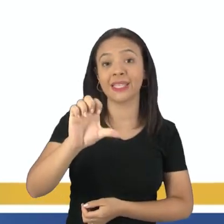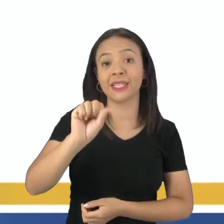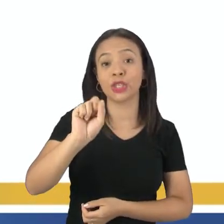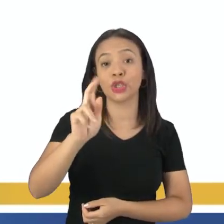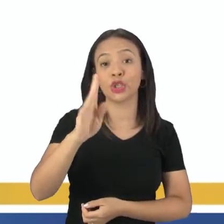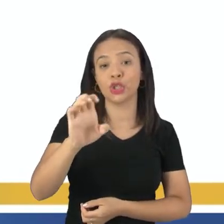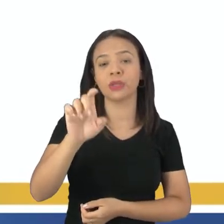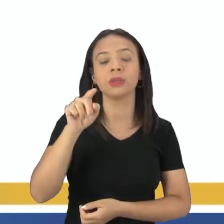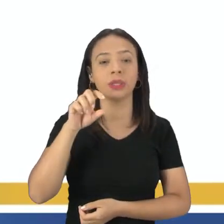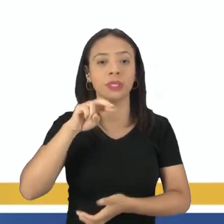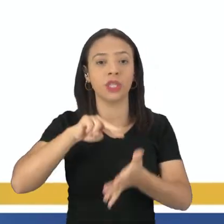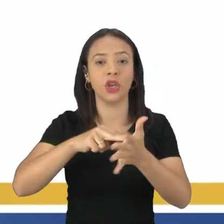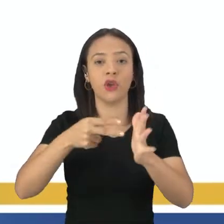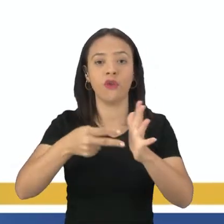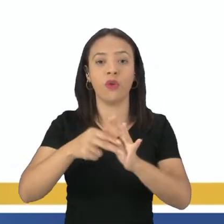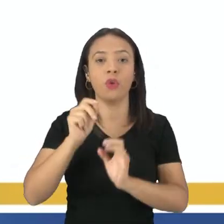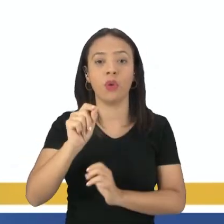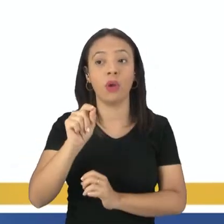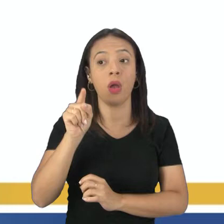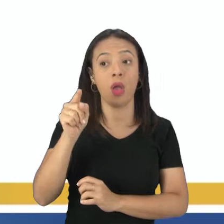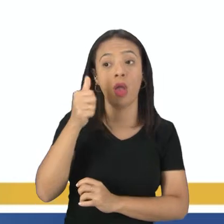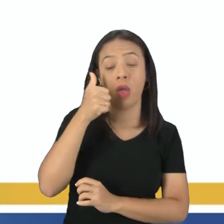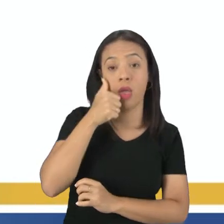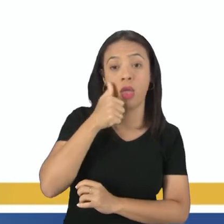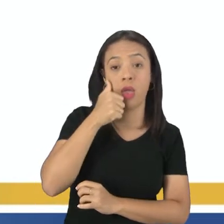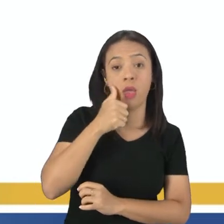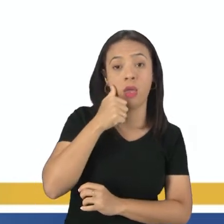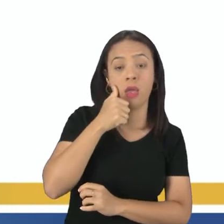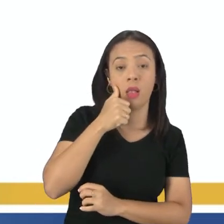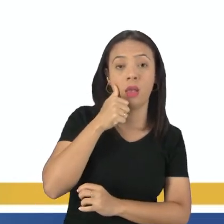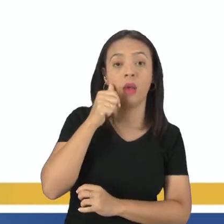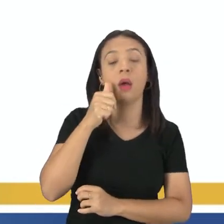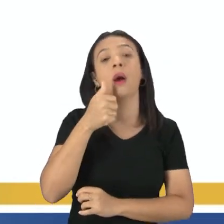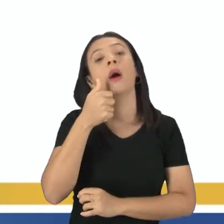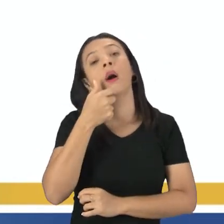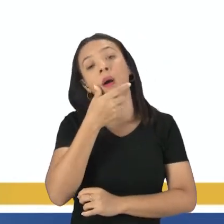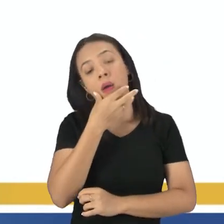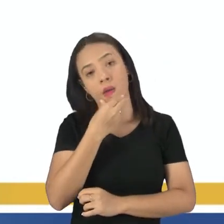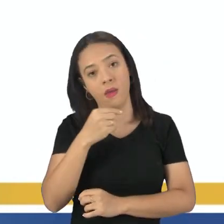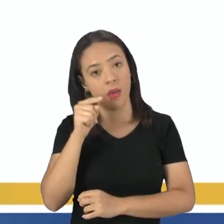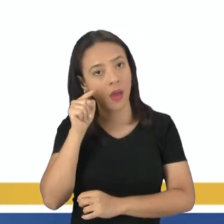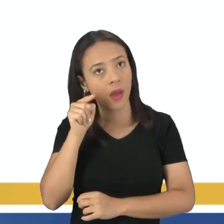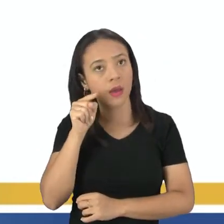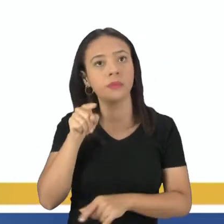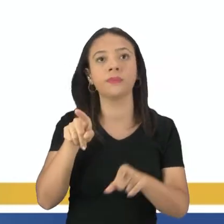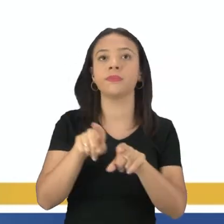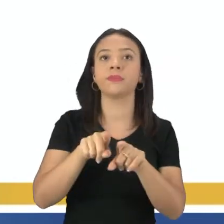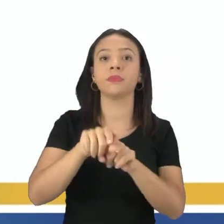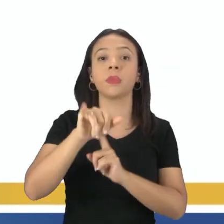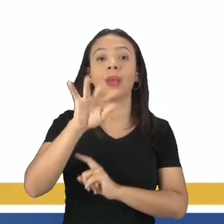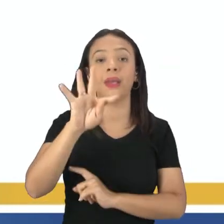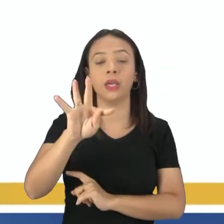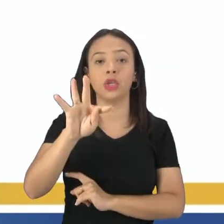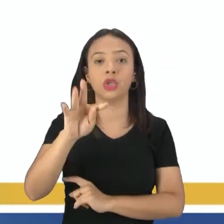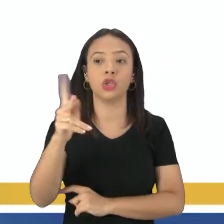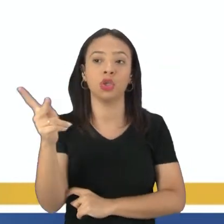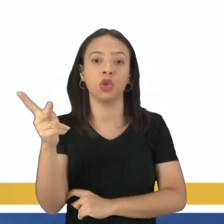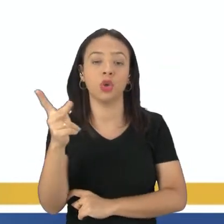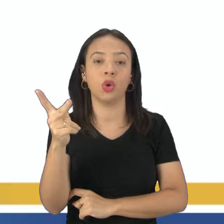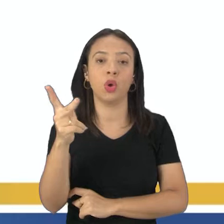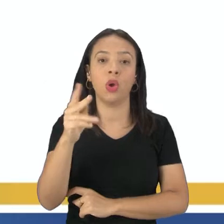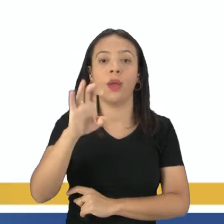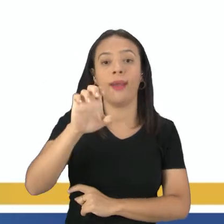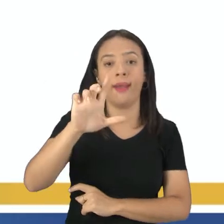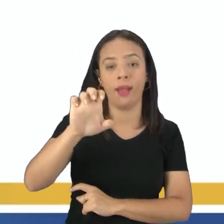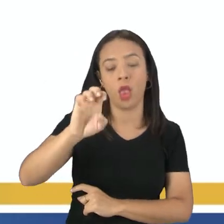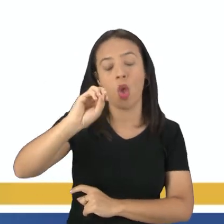que significa he significa ele, she significa ela, it significa ele ou ela para animais